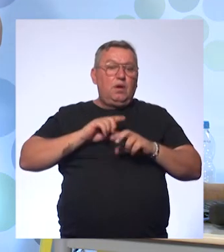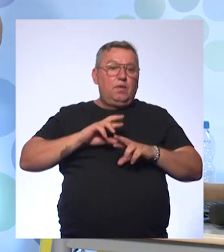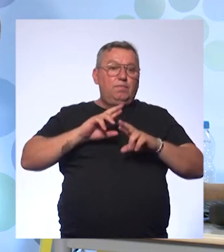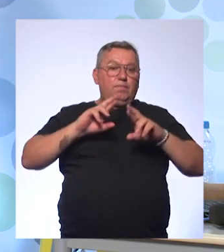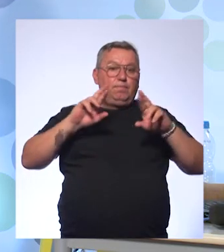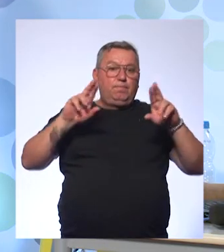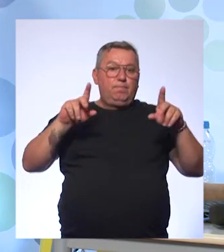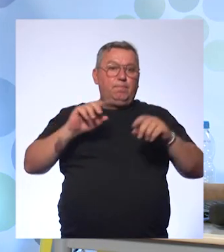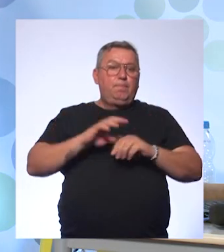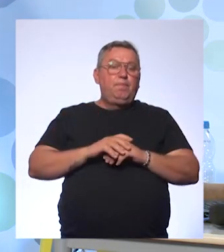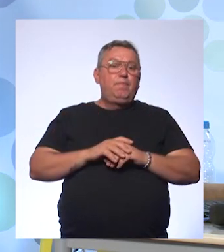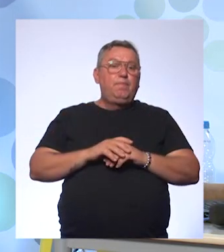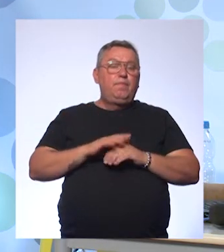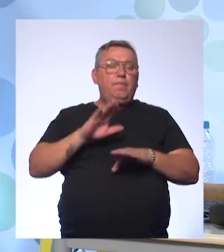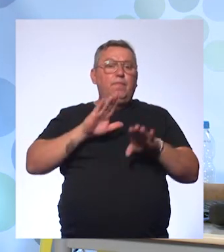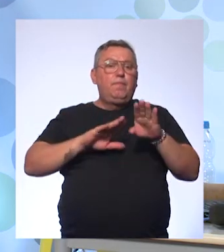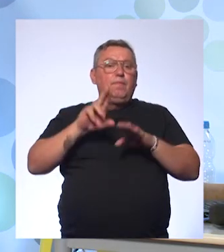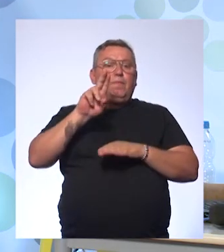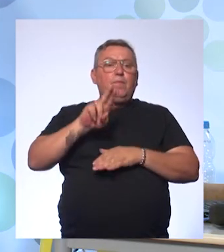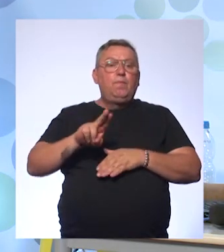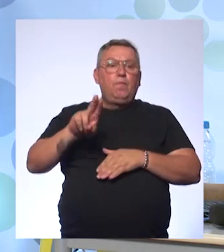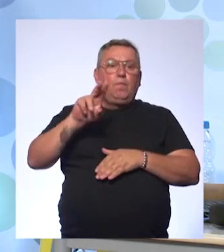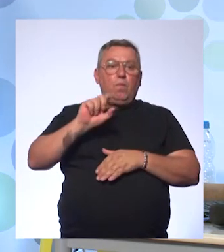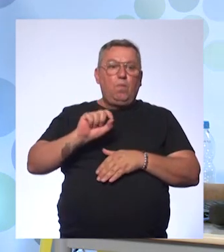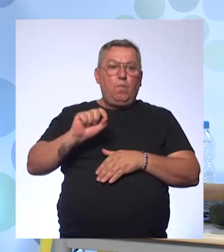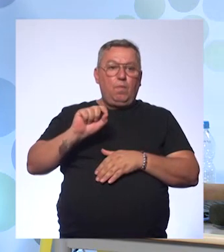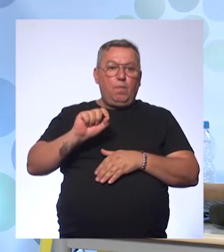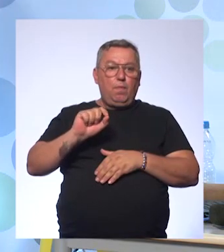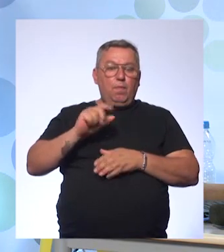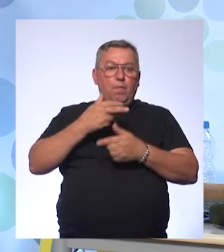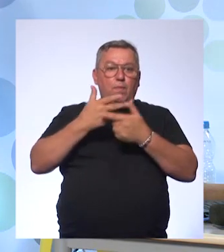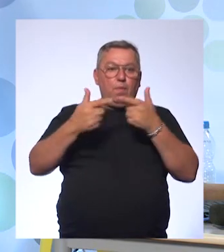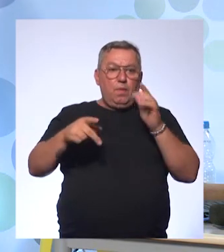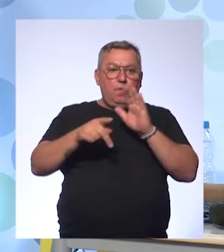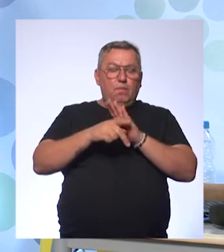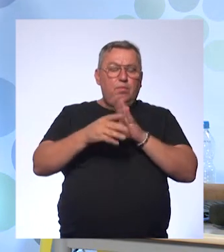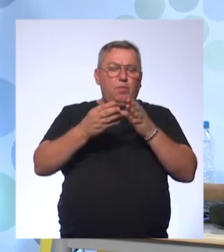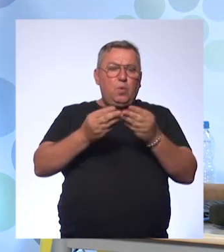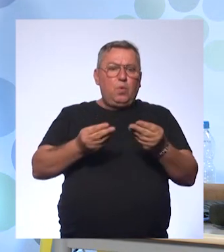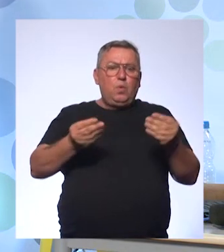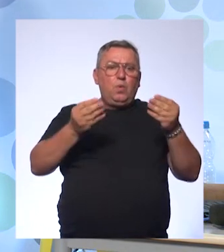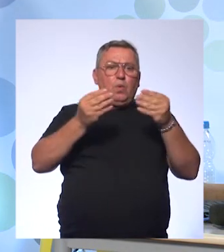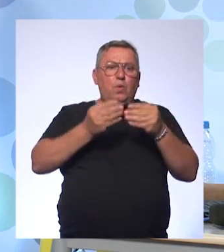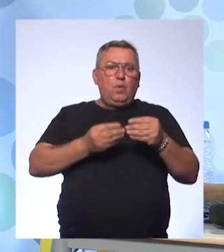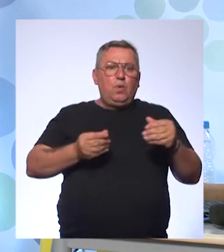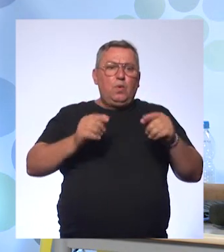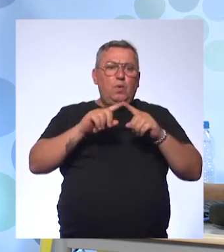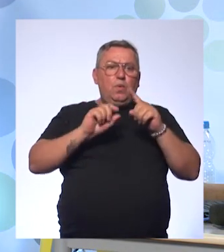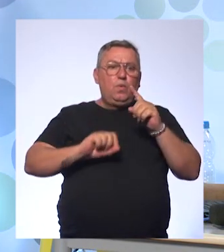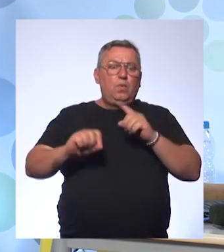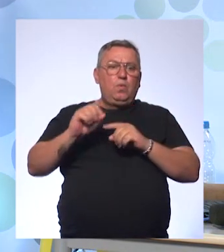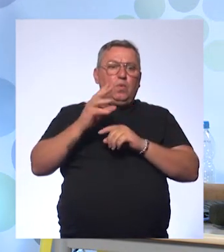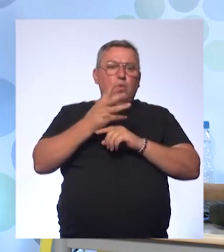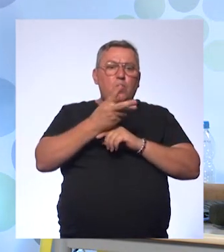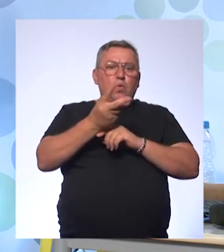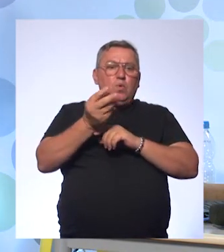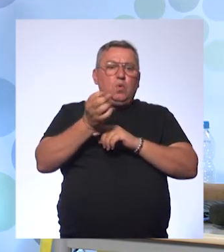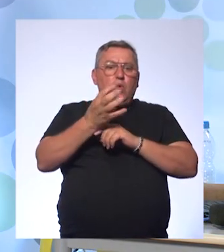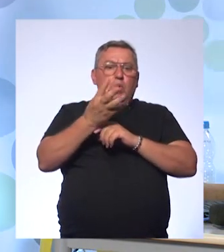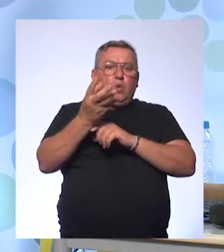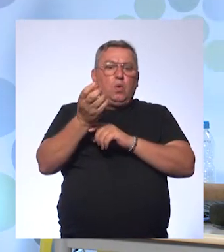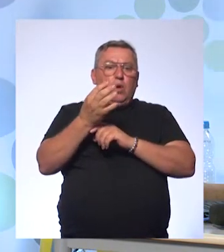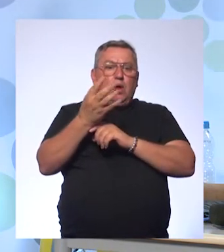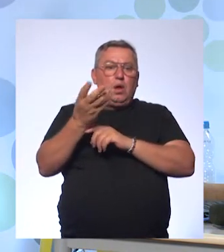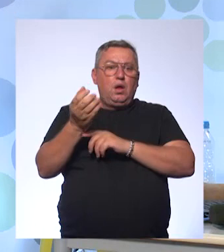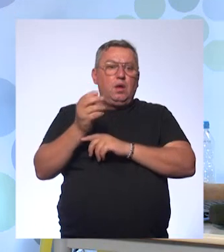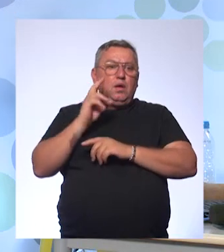difuso. E eles utilizam aí, para questão sensorial, né, os flagelos aí como os receptores táteis, tá?